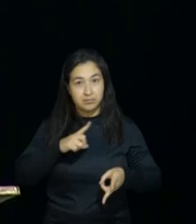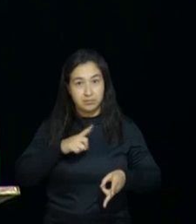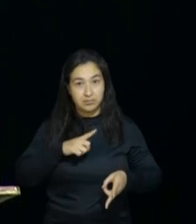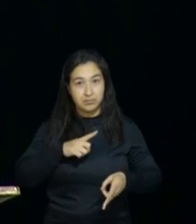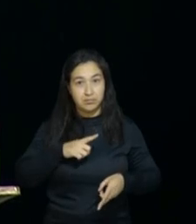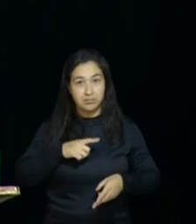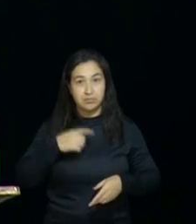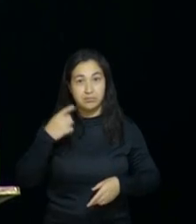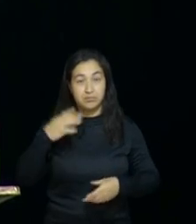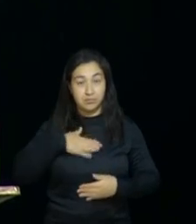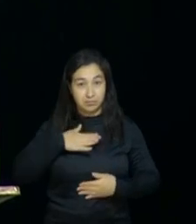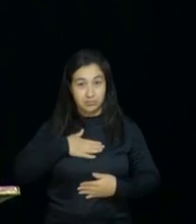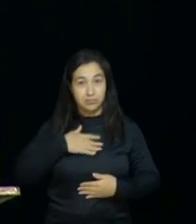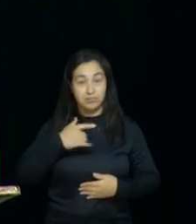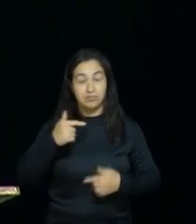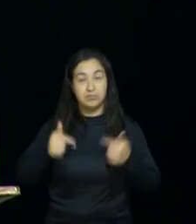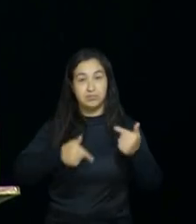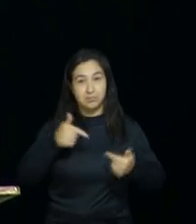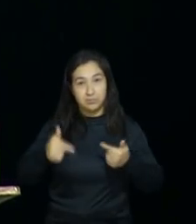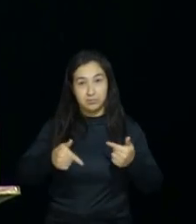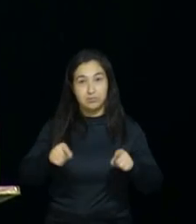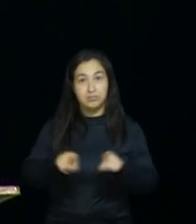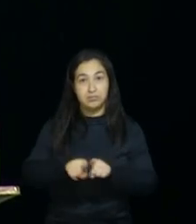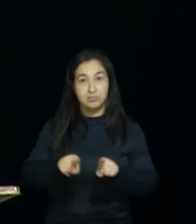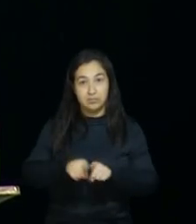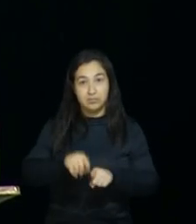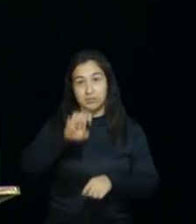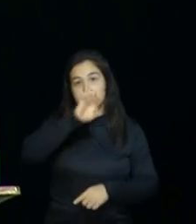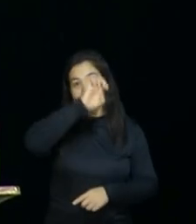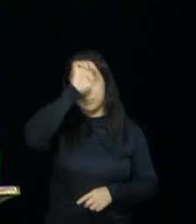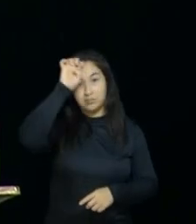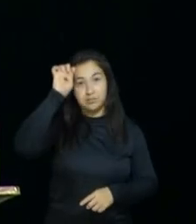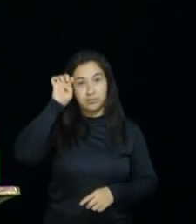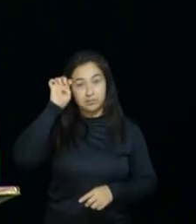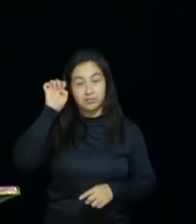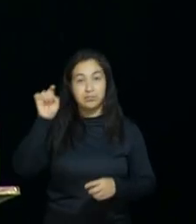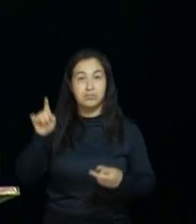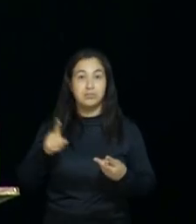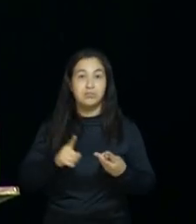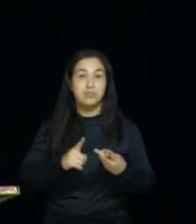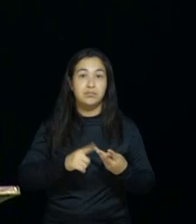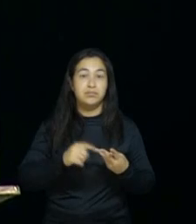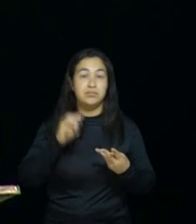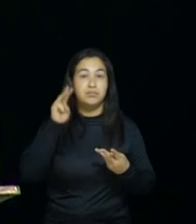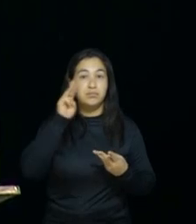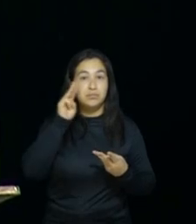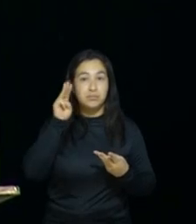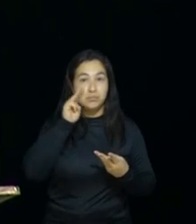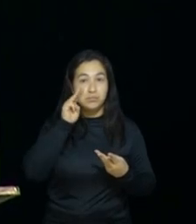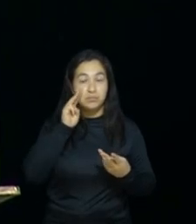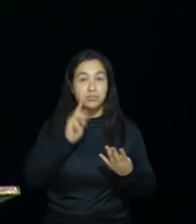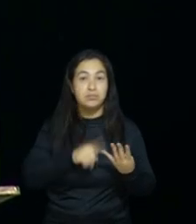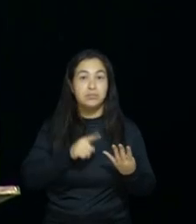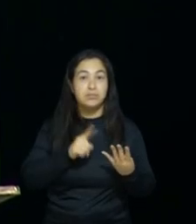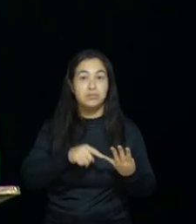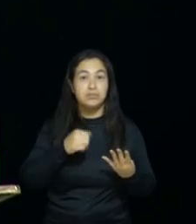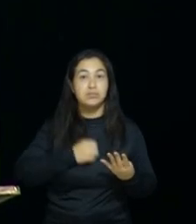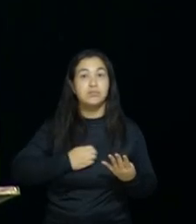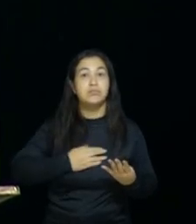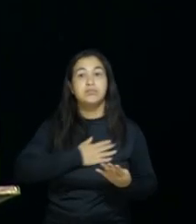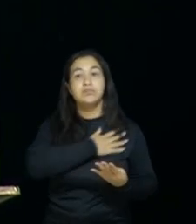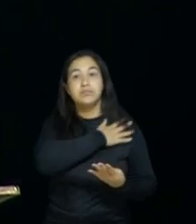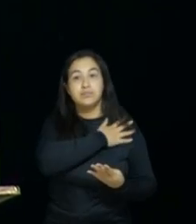Ivan Artes, do deputado Egídio Ferrari, do deputado Marcos da Rosa, do deputado Napoleão